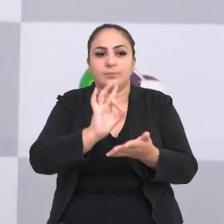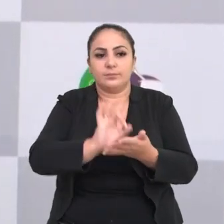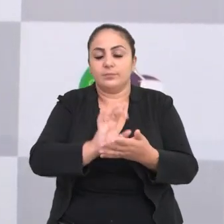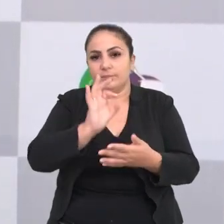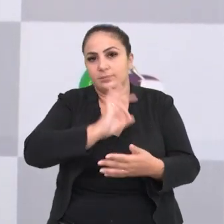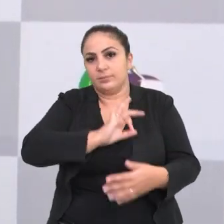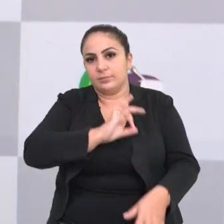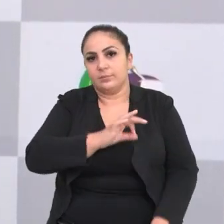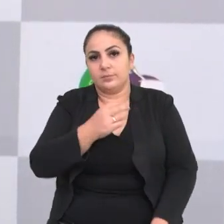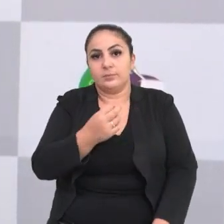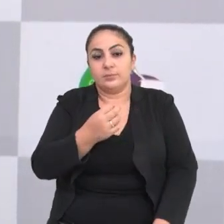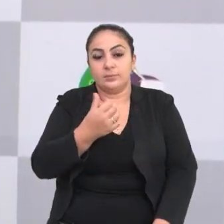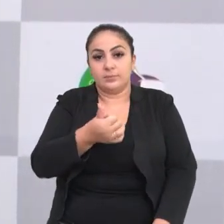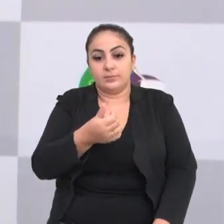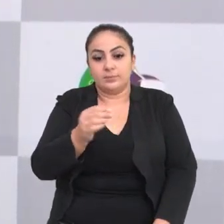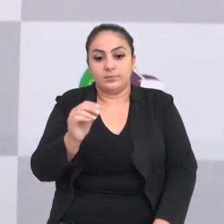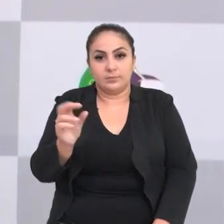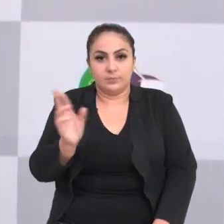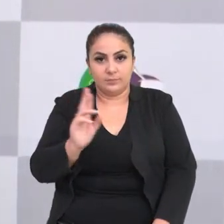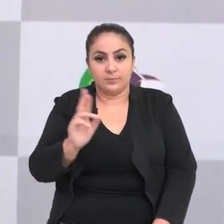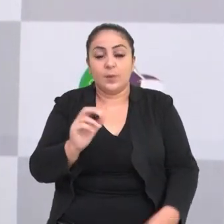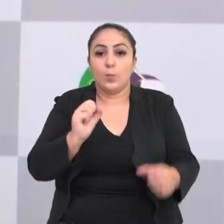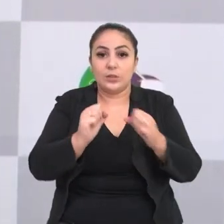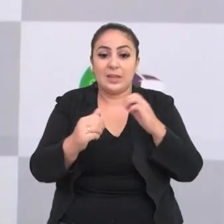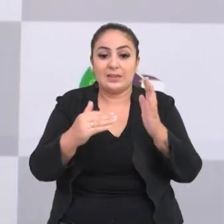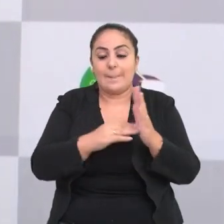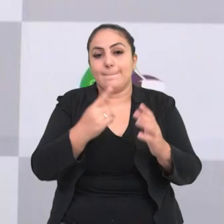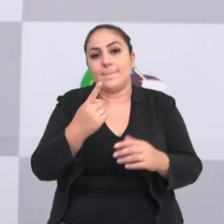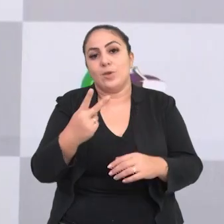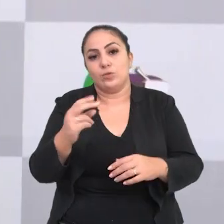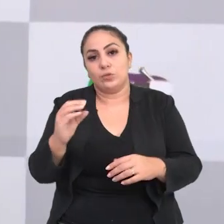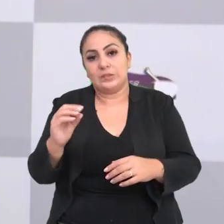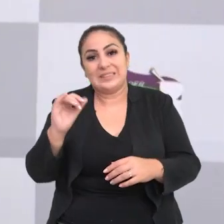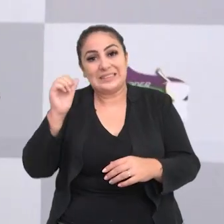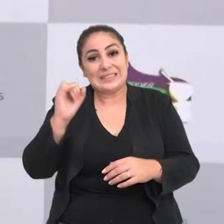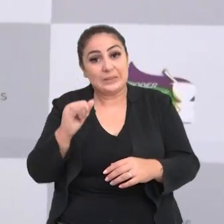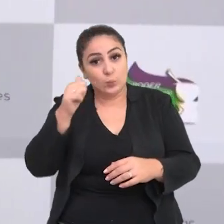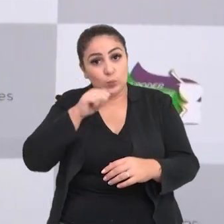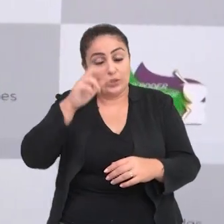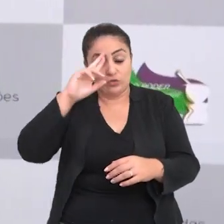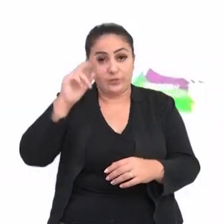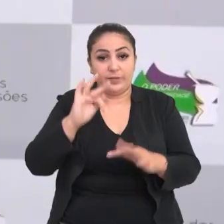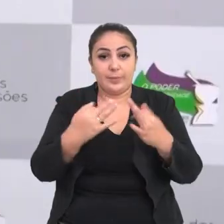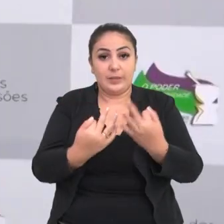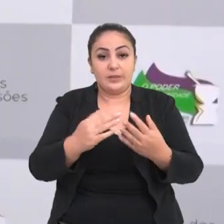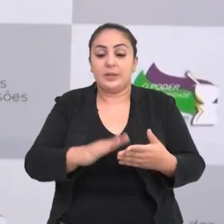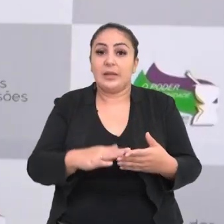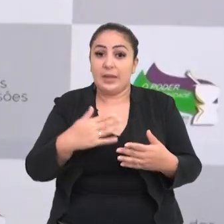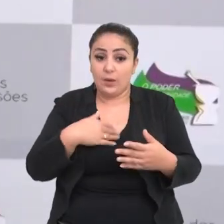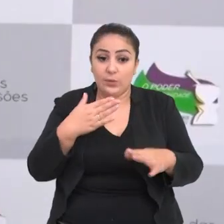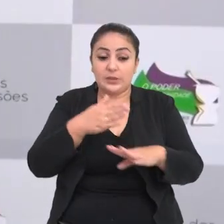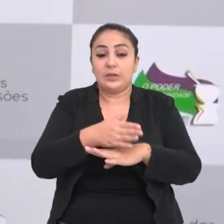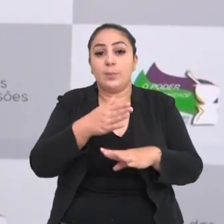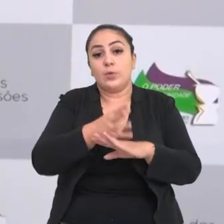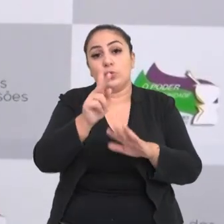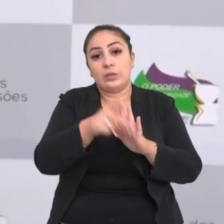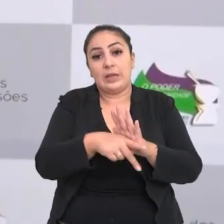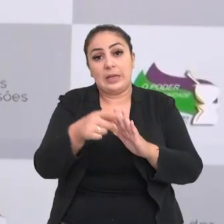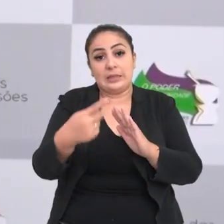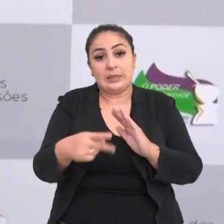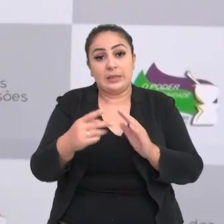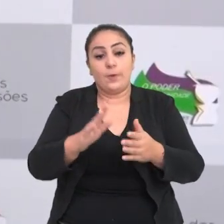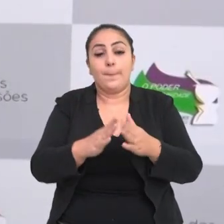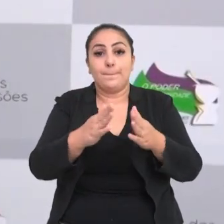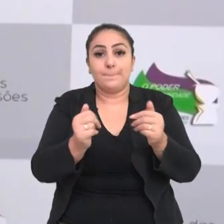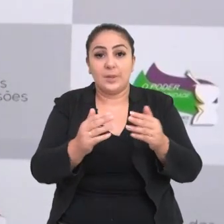o auxílio de R$600, que poderia ser até R$1.200 se fosse mulher chefe de família. Eu entrei, protocolei aqui